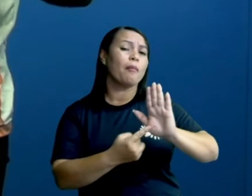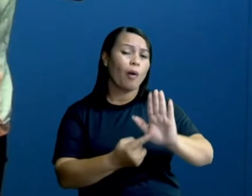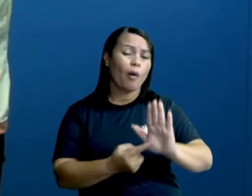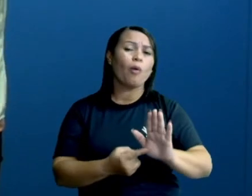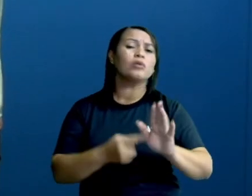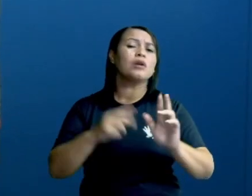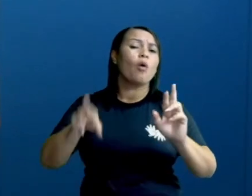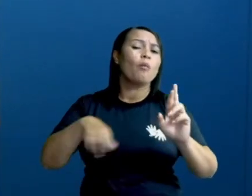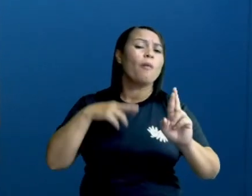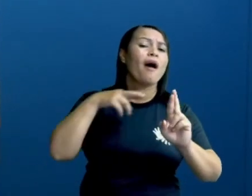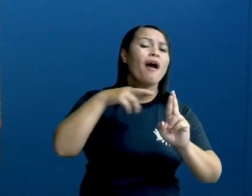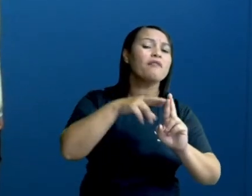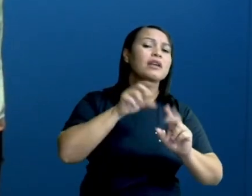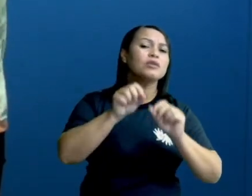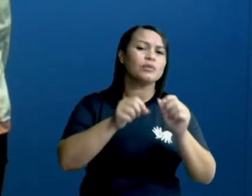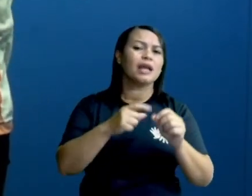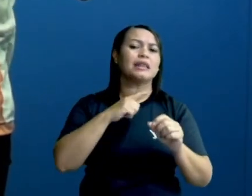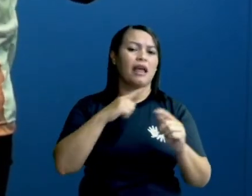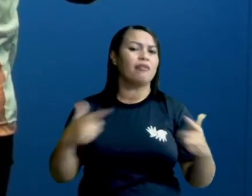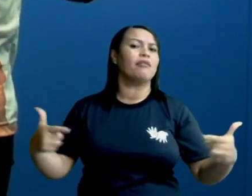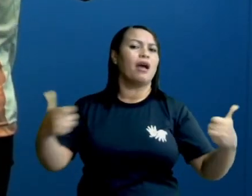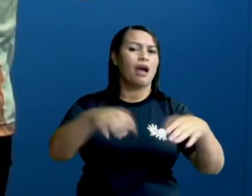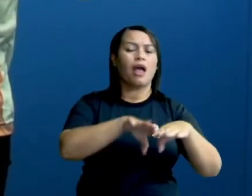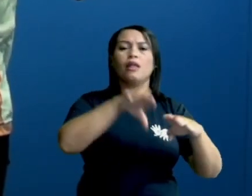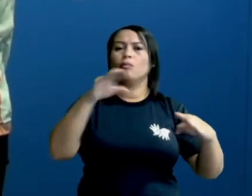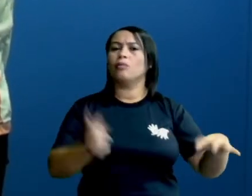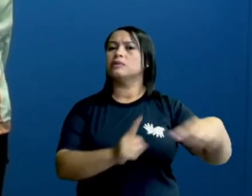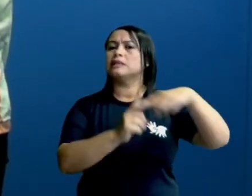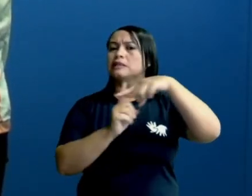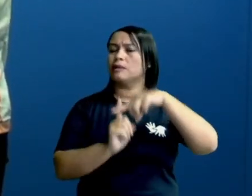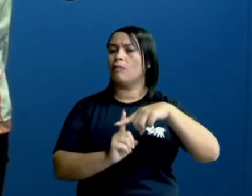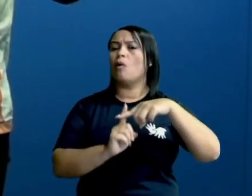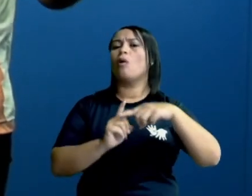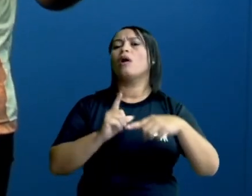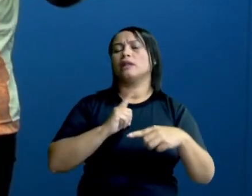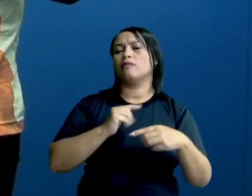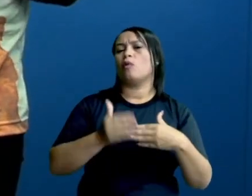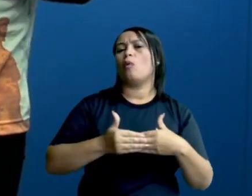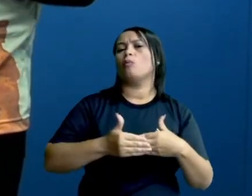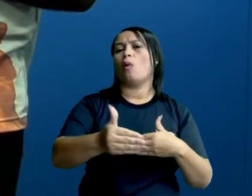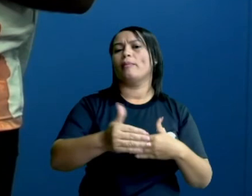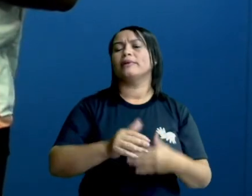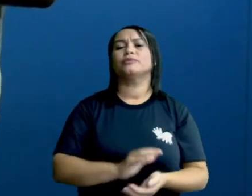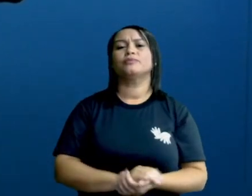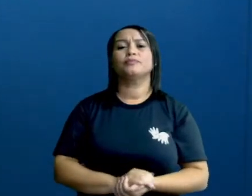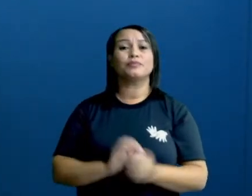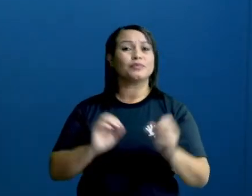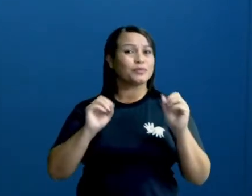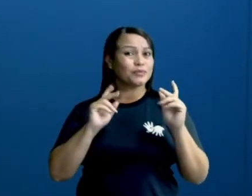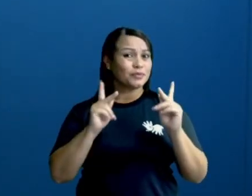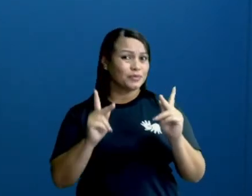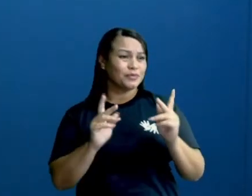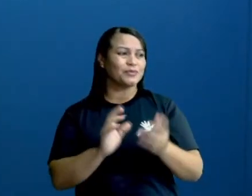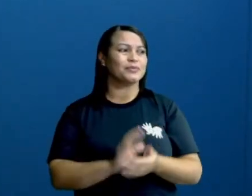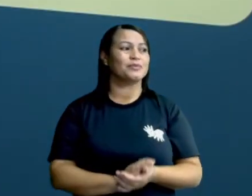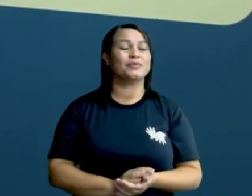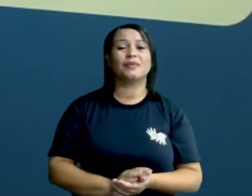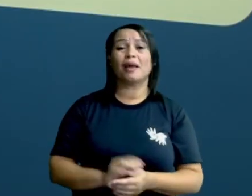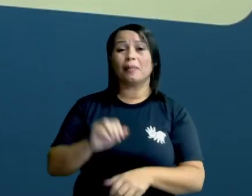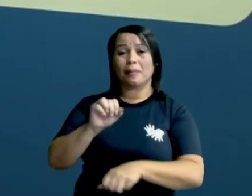referência a essa batalha aí do Monte das Tabocas, que é esse ponto inicial. Ok, pessoal?